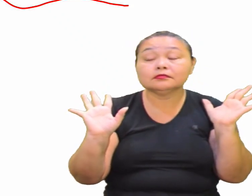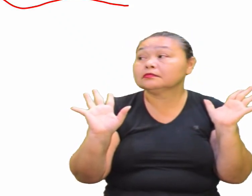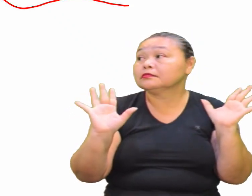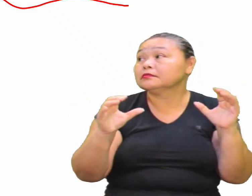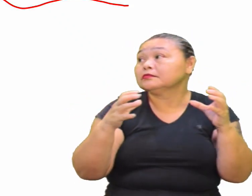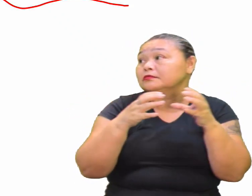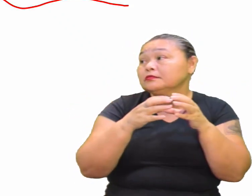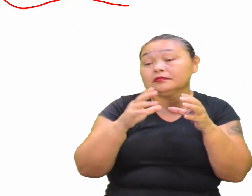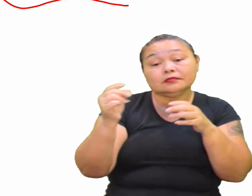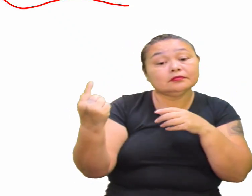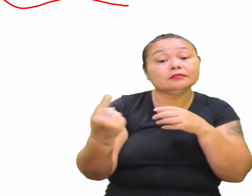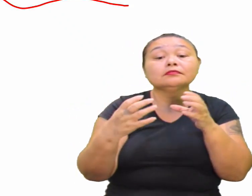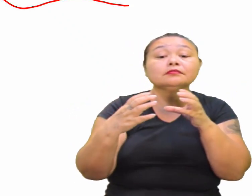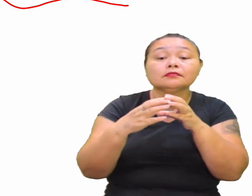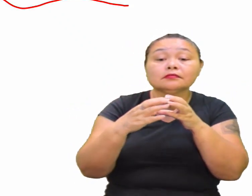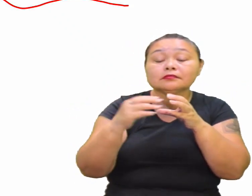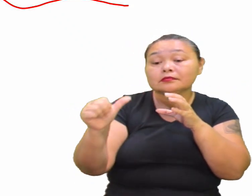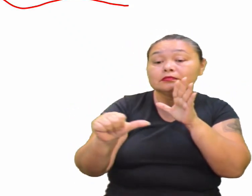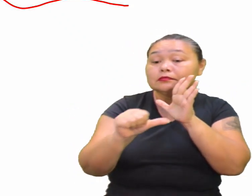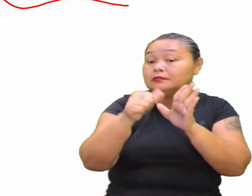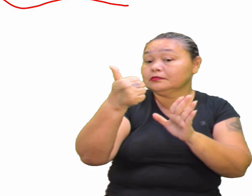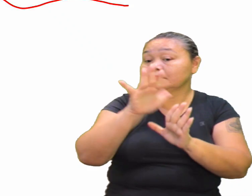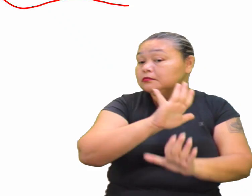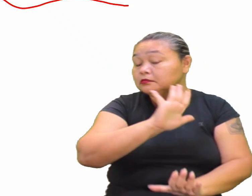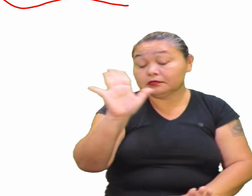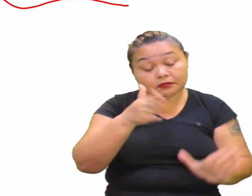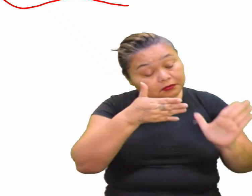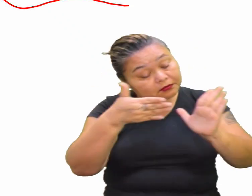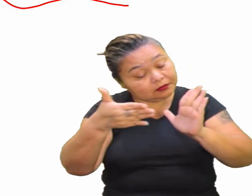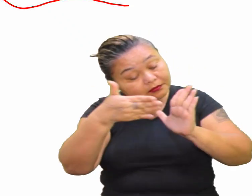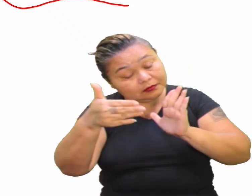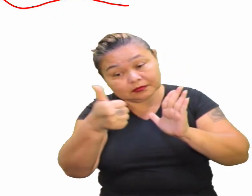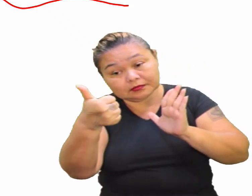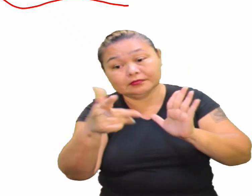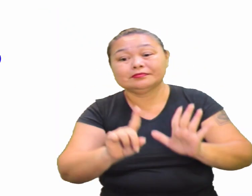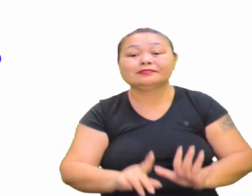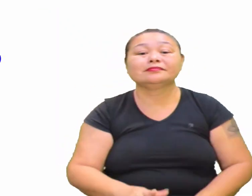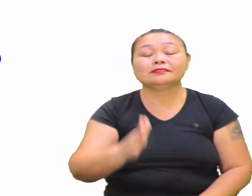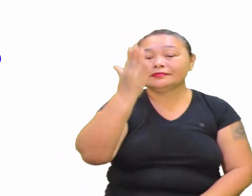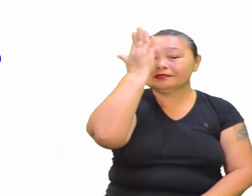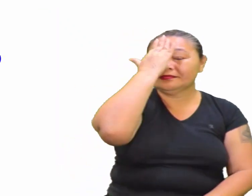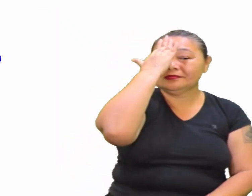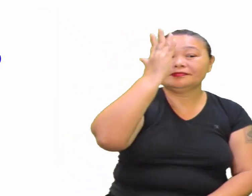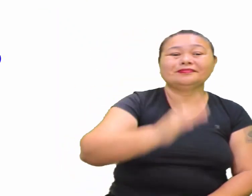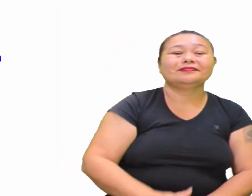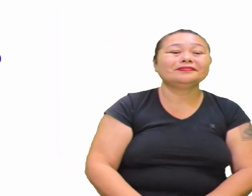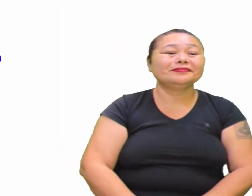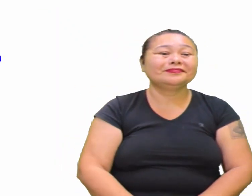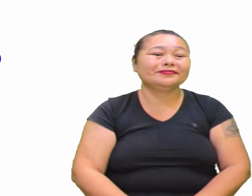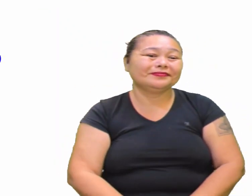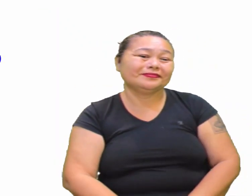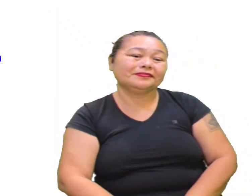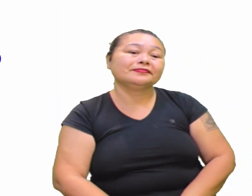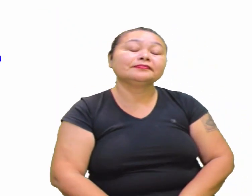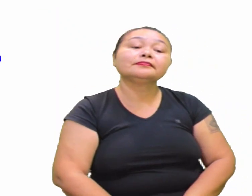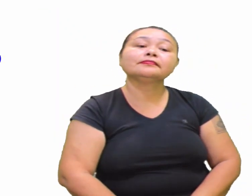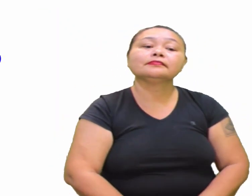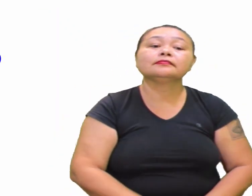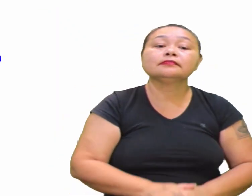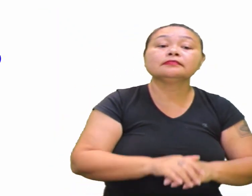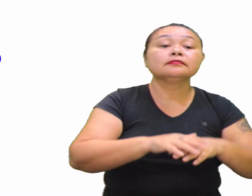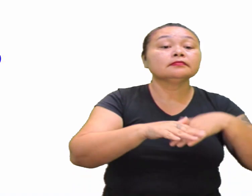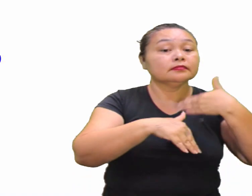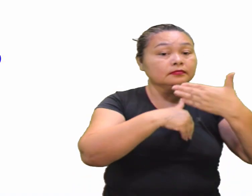o grupo pioneiro, pronto. Acabou, grupo pioneiro, já sei, professora, já descobri agora. A